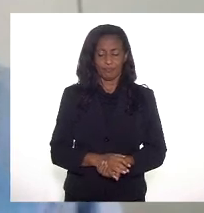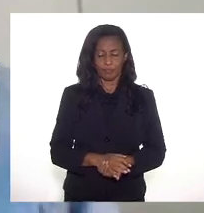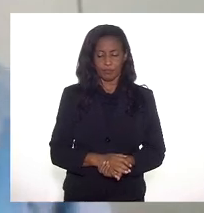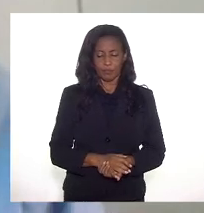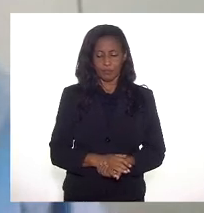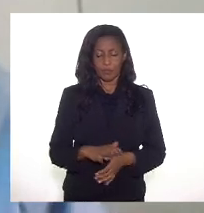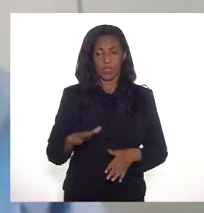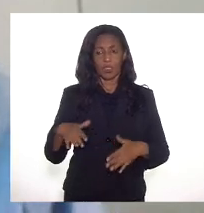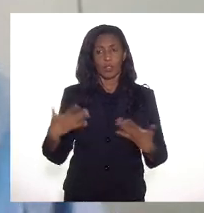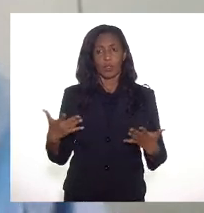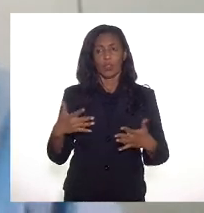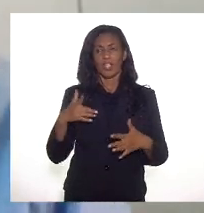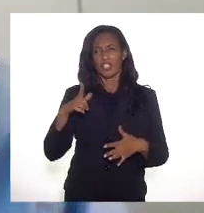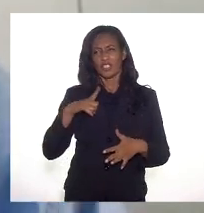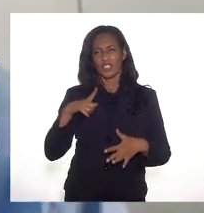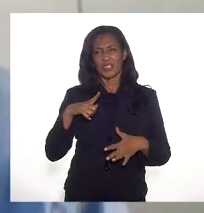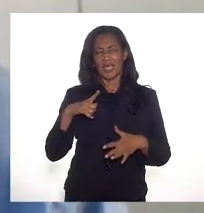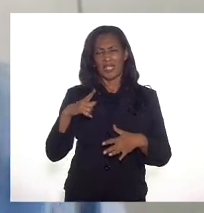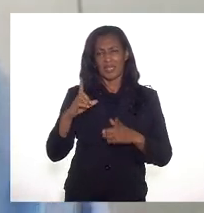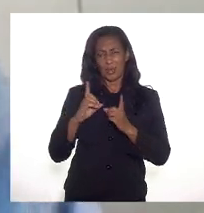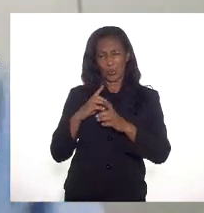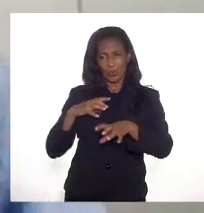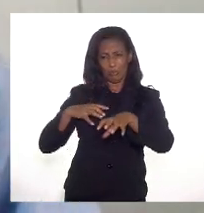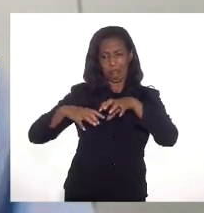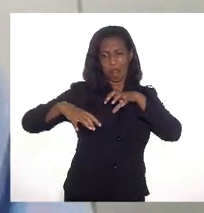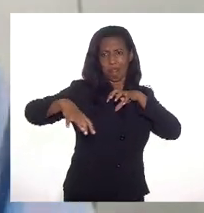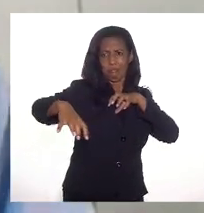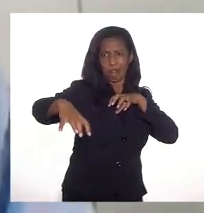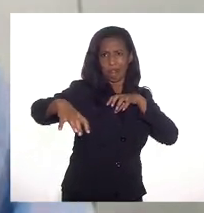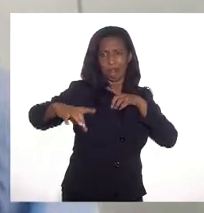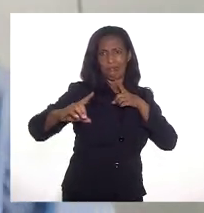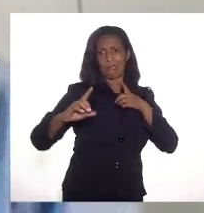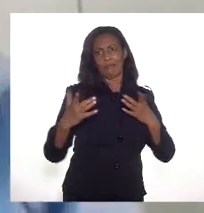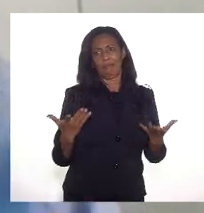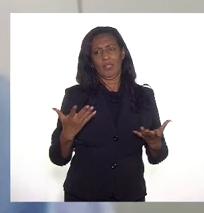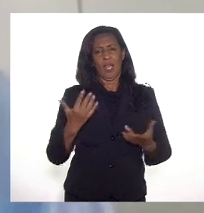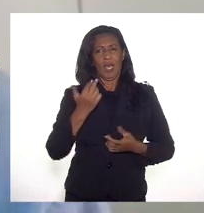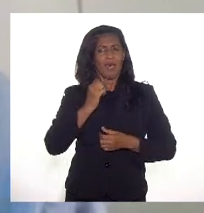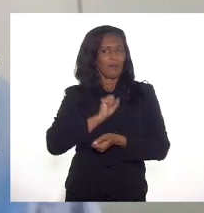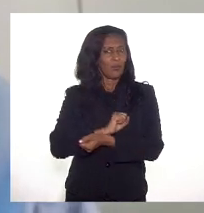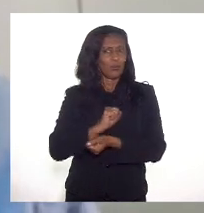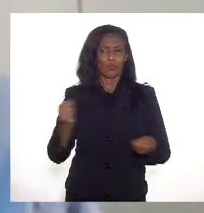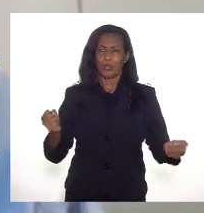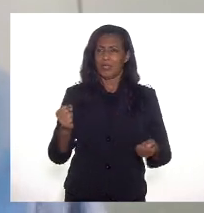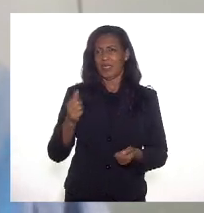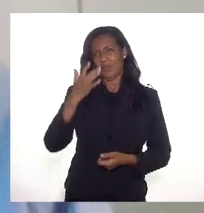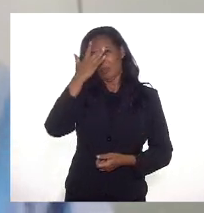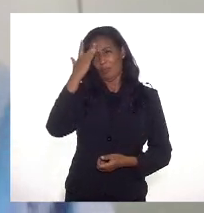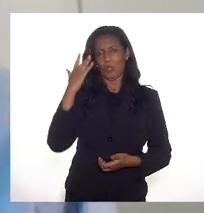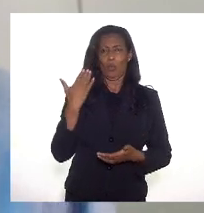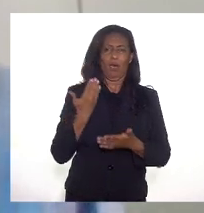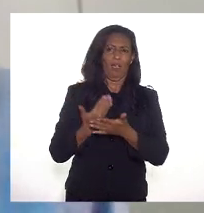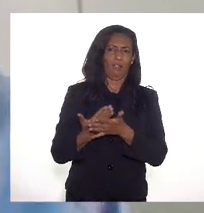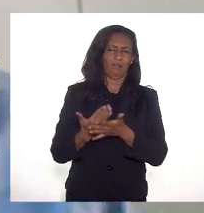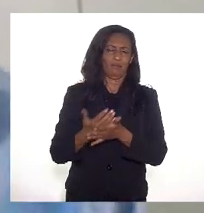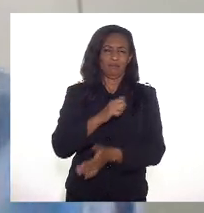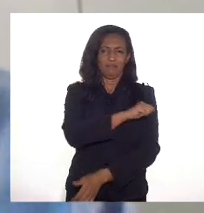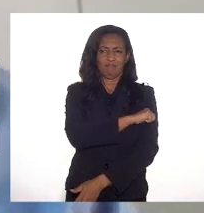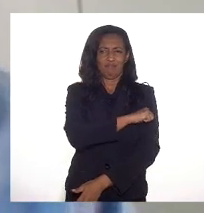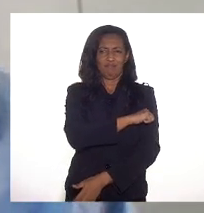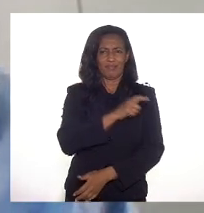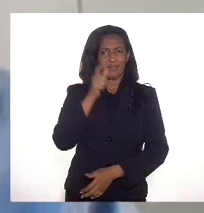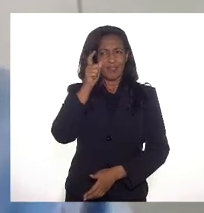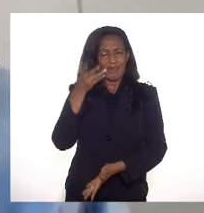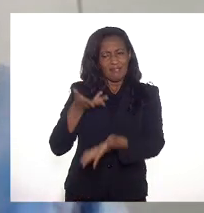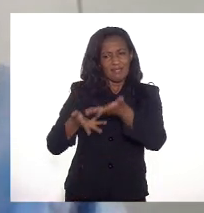tem é que o ensino remoto tem sido incapaz de fazer com que a maior parte dos estudantes esteja, de fato, em